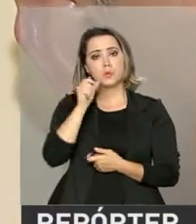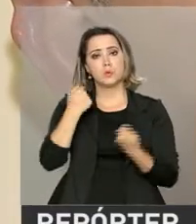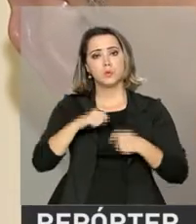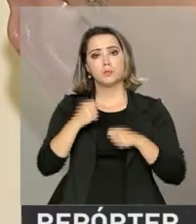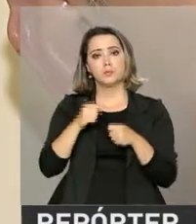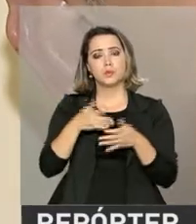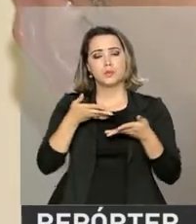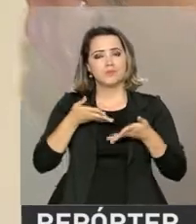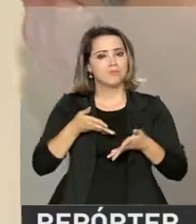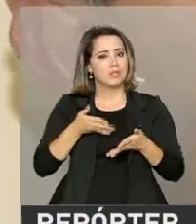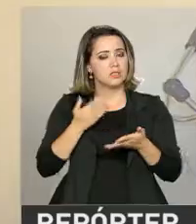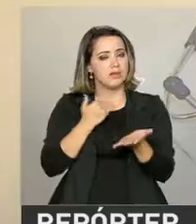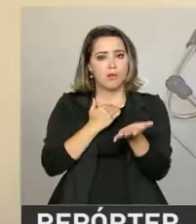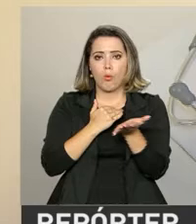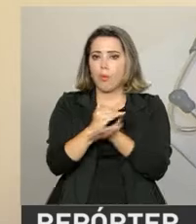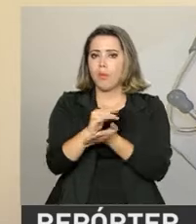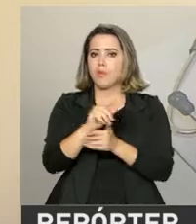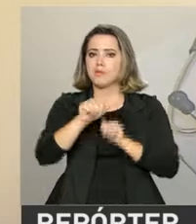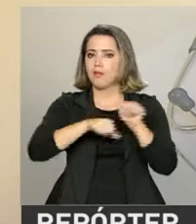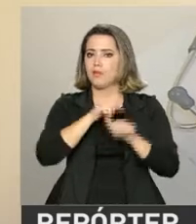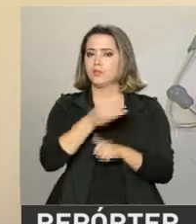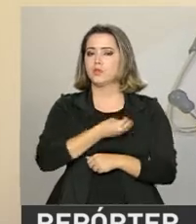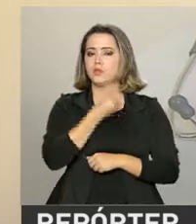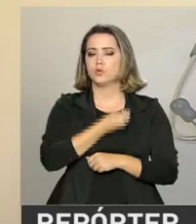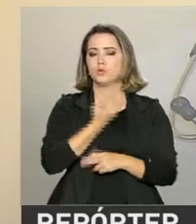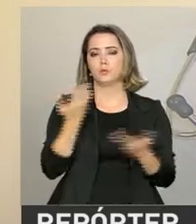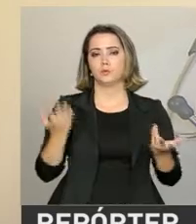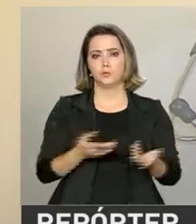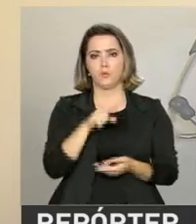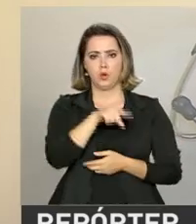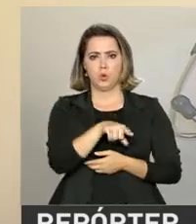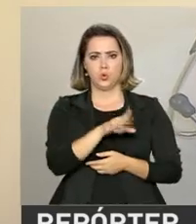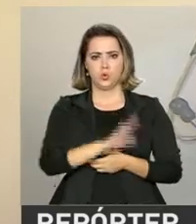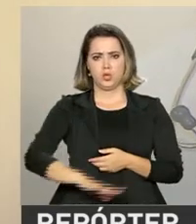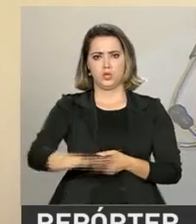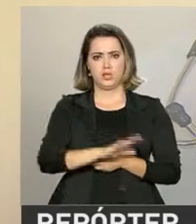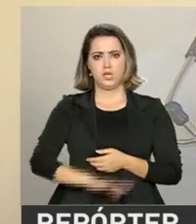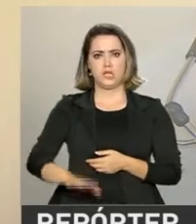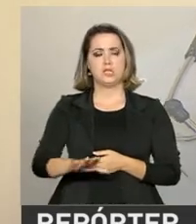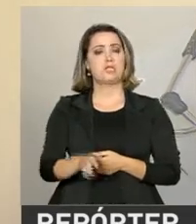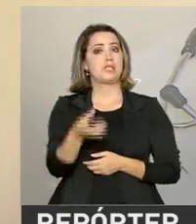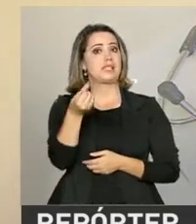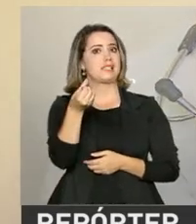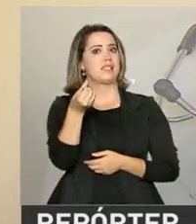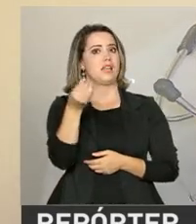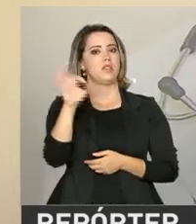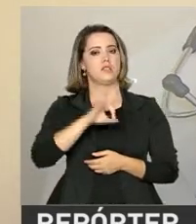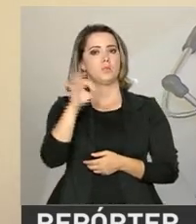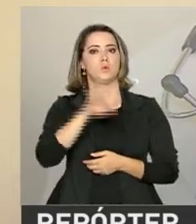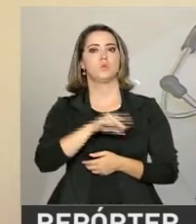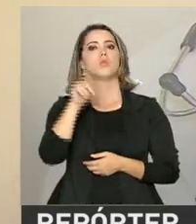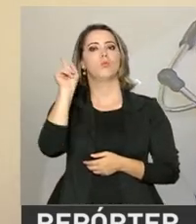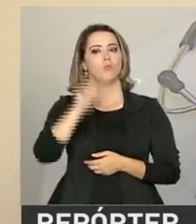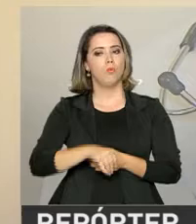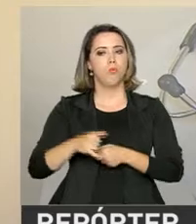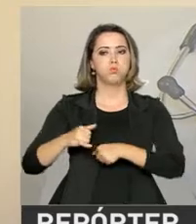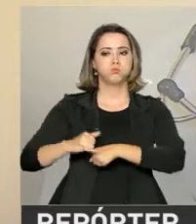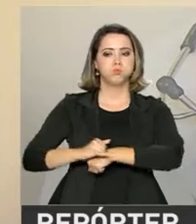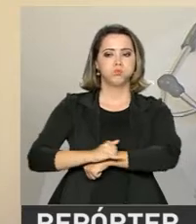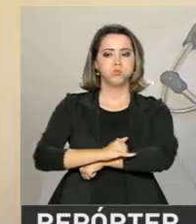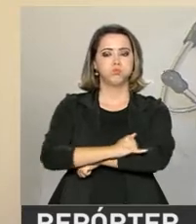que vir desde muito cedo. Essas crianças, que hoje em torno de 6% delas são obesas, se a gente pensar